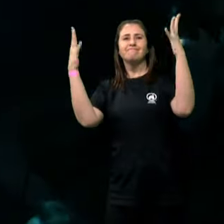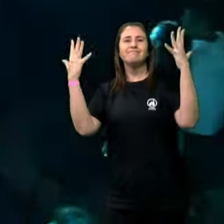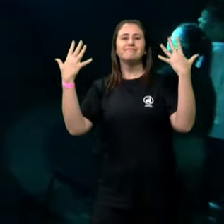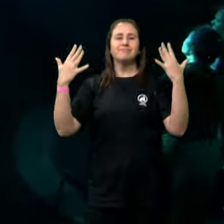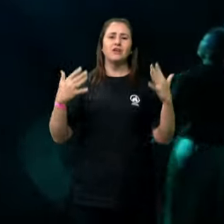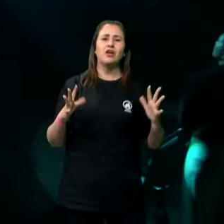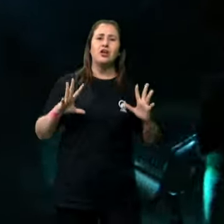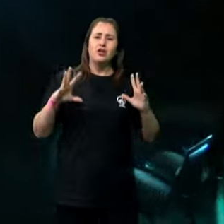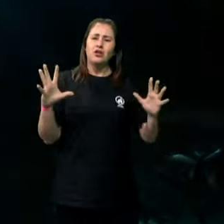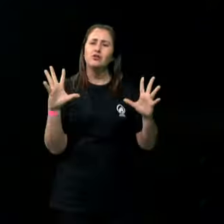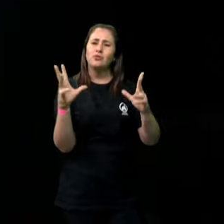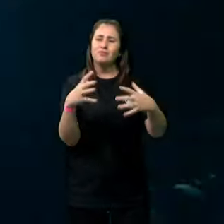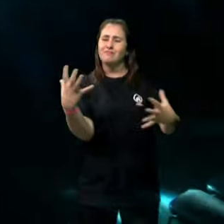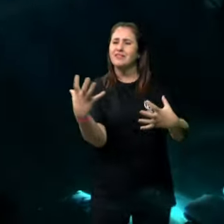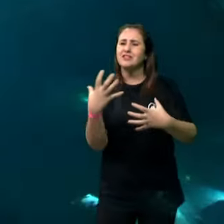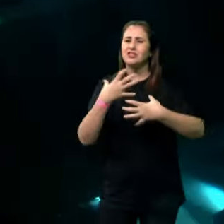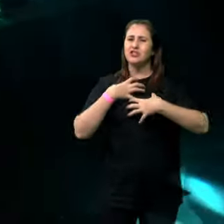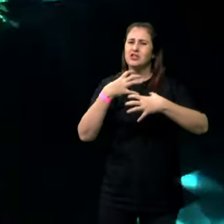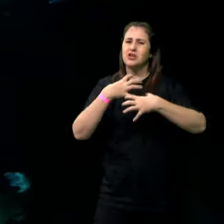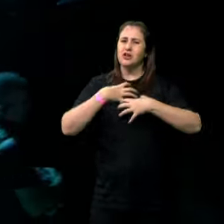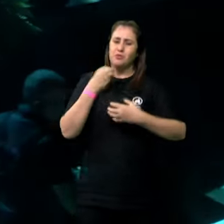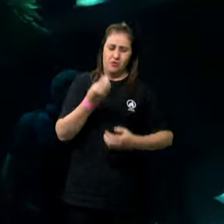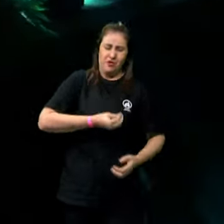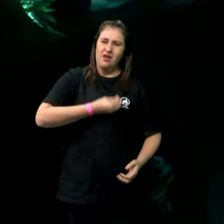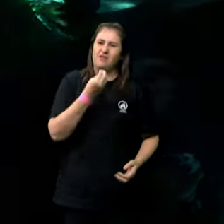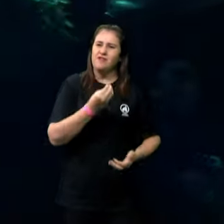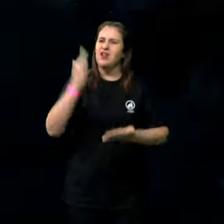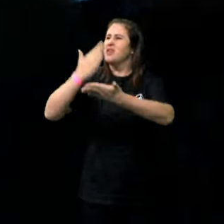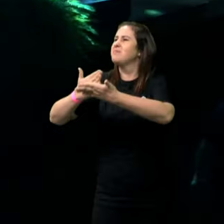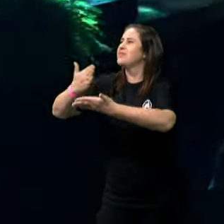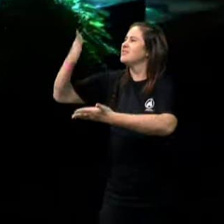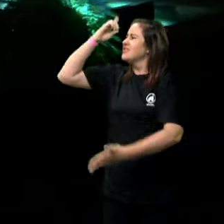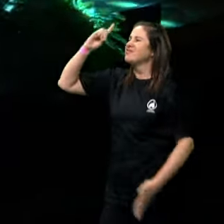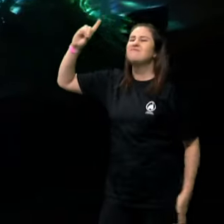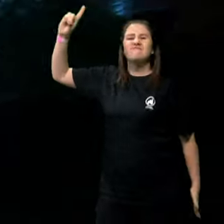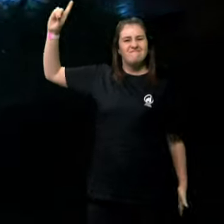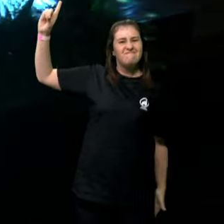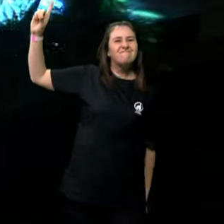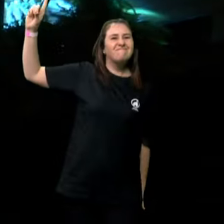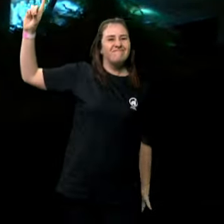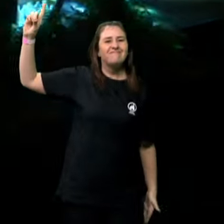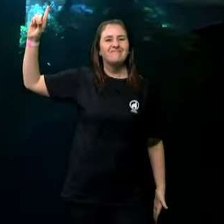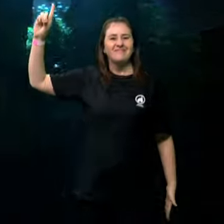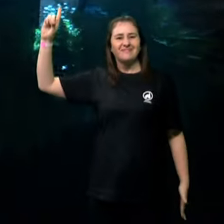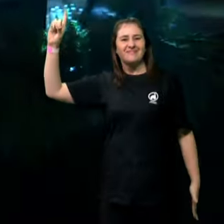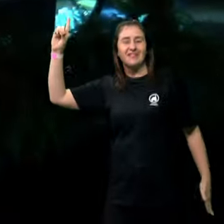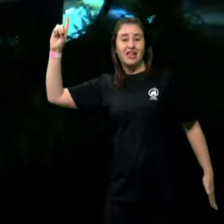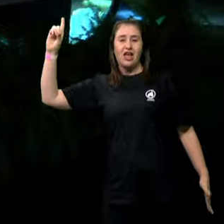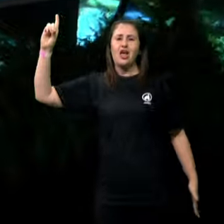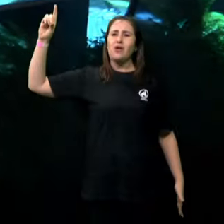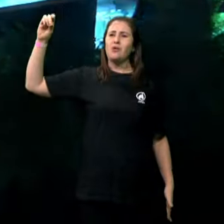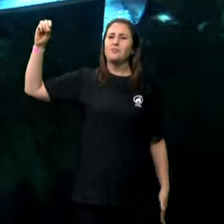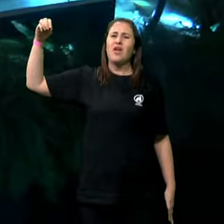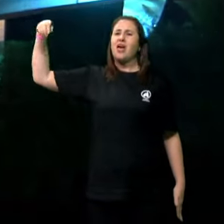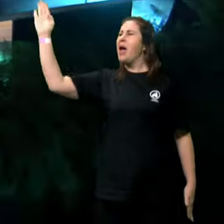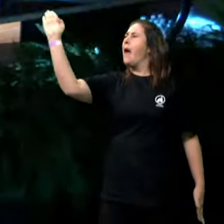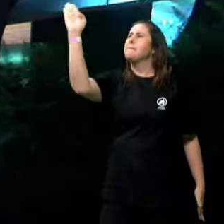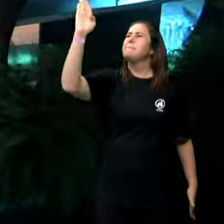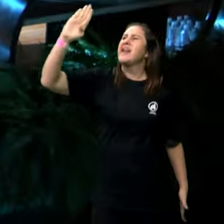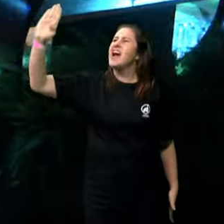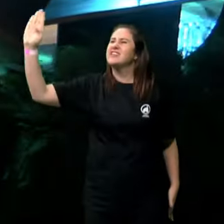que nos move é o que nós temos